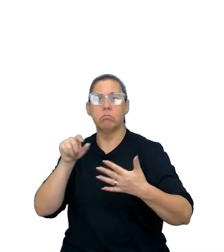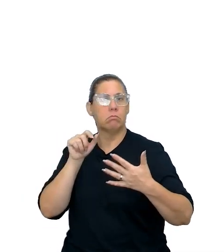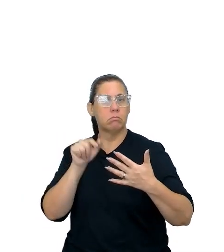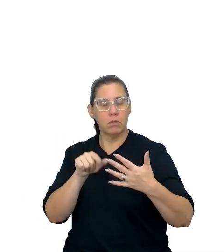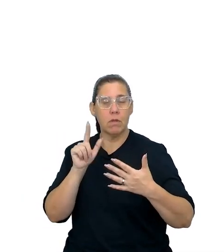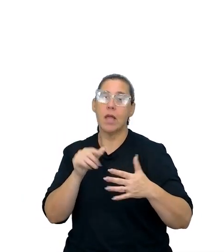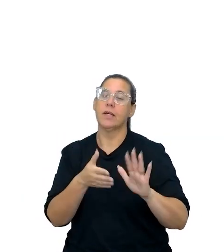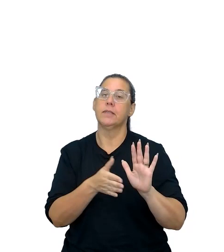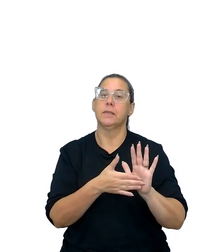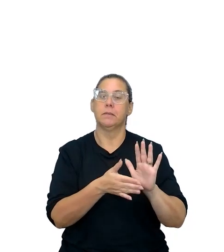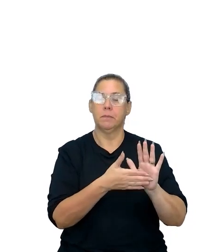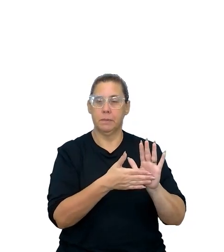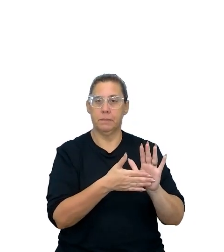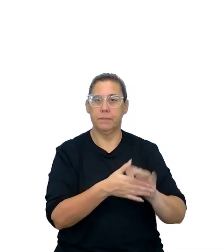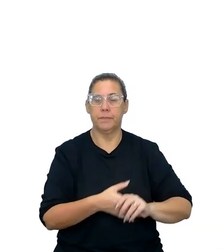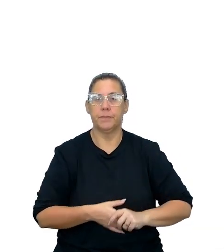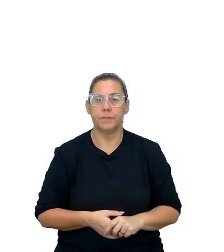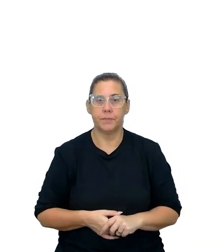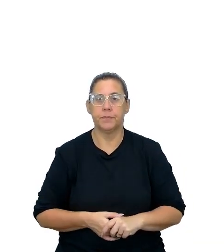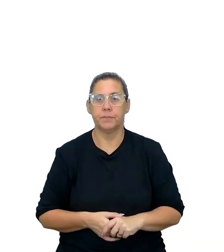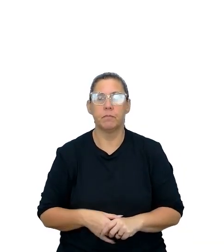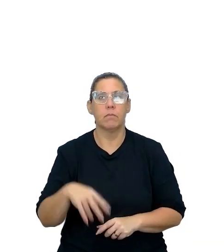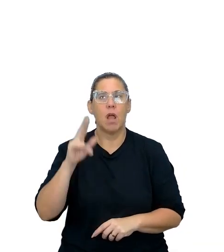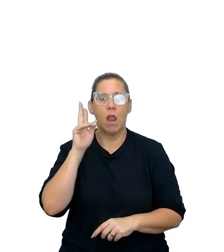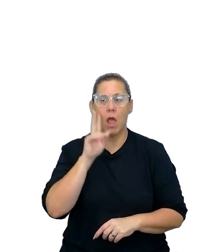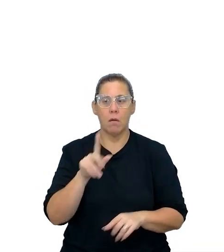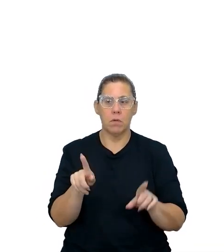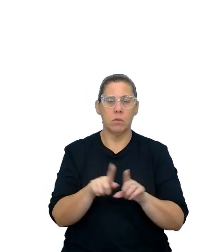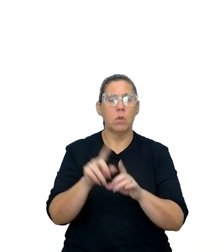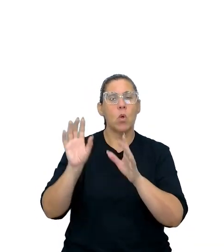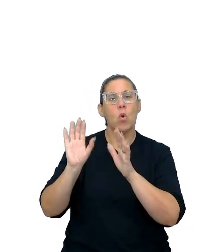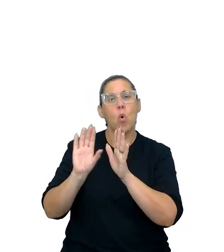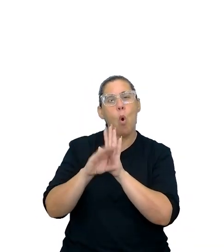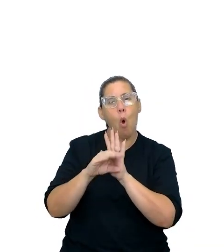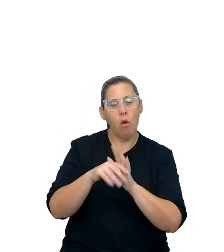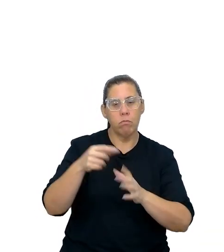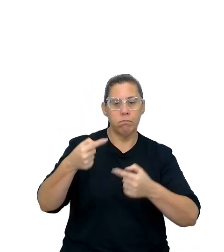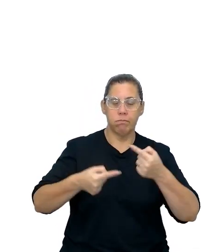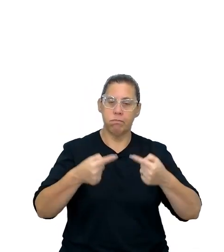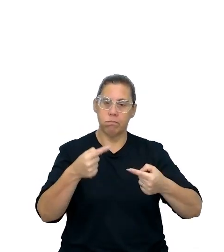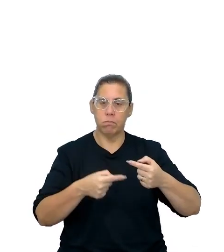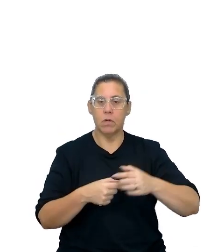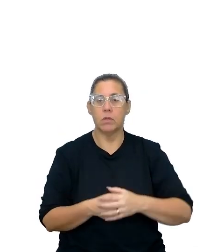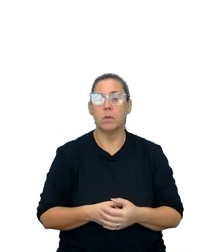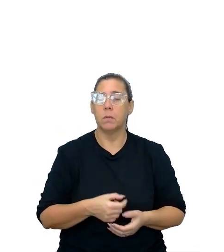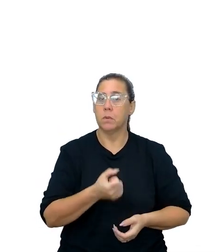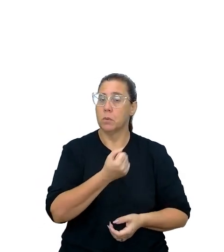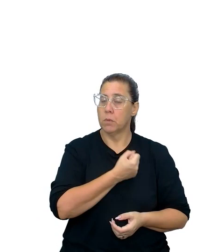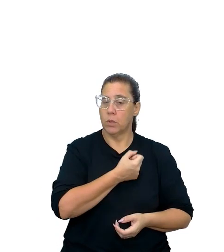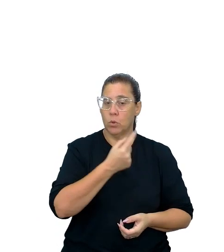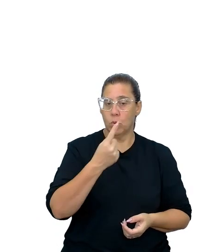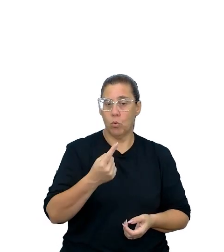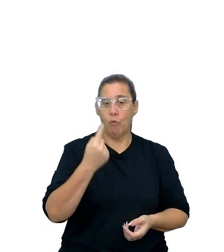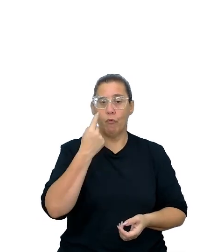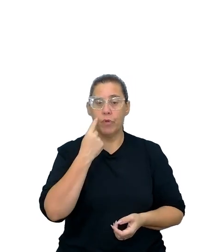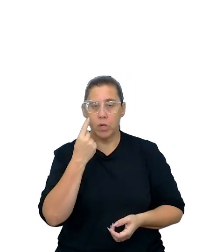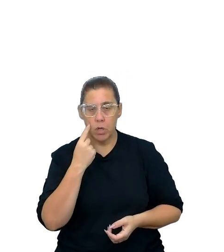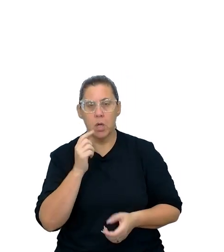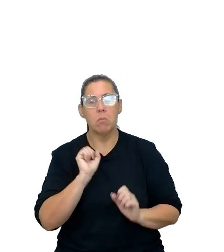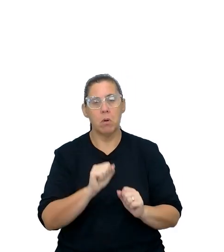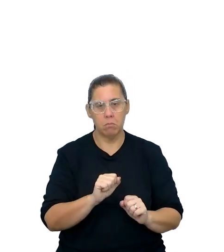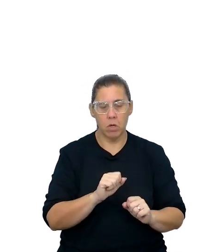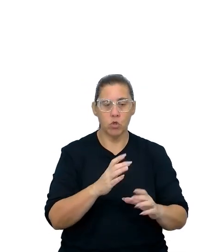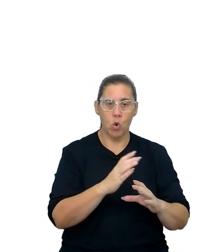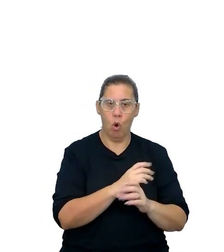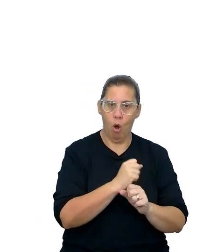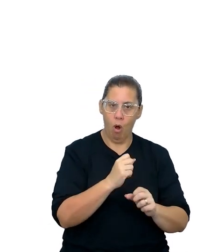é a nossa proposta. E retomando aqui os conceitos discutidos, então, no problema 1, nós vimos que é de